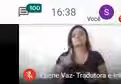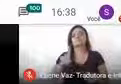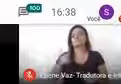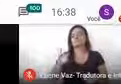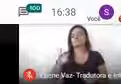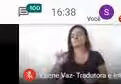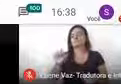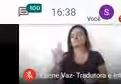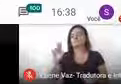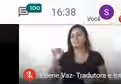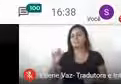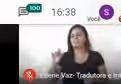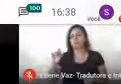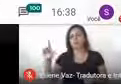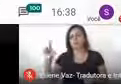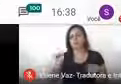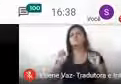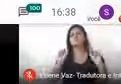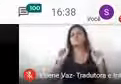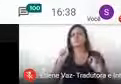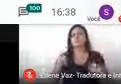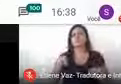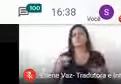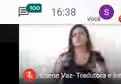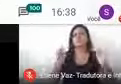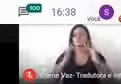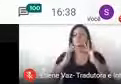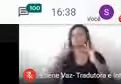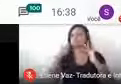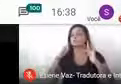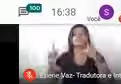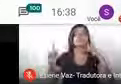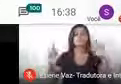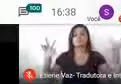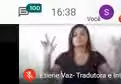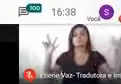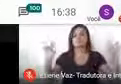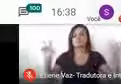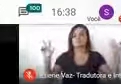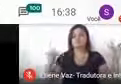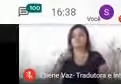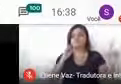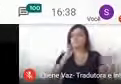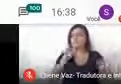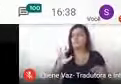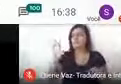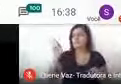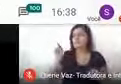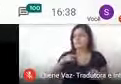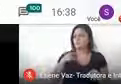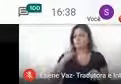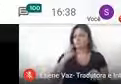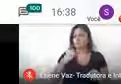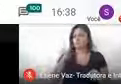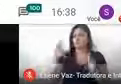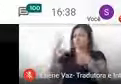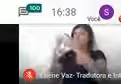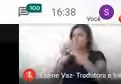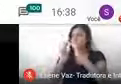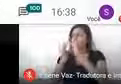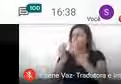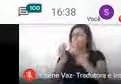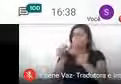né? A variação linguística que acontece nas regiões em que há contato de línguas.